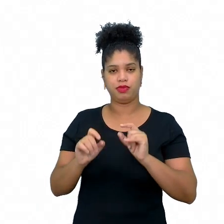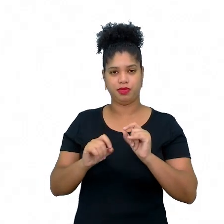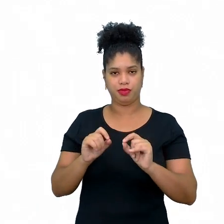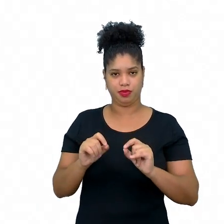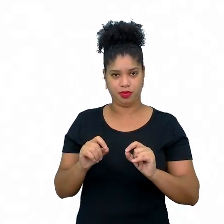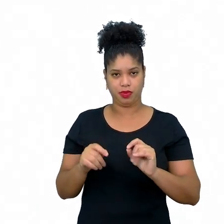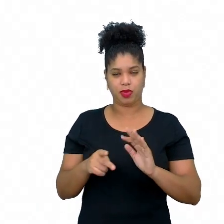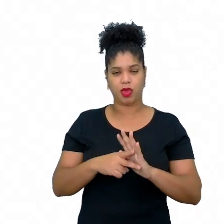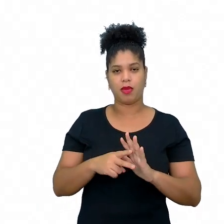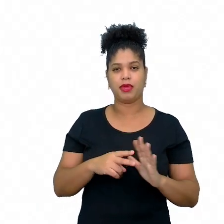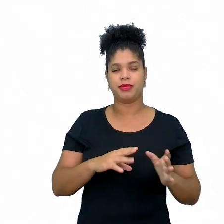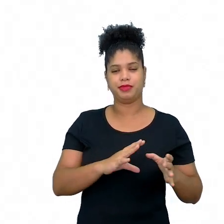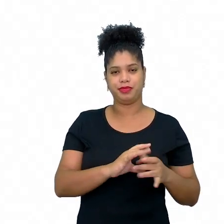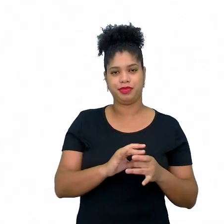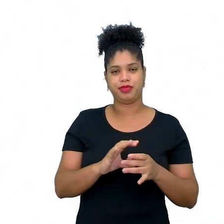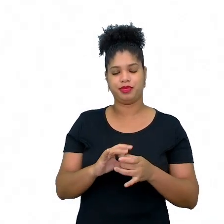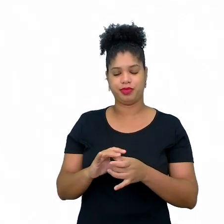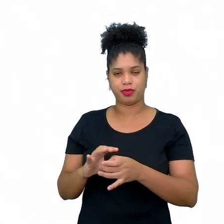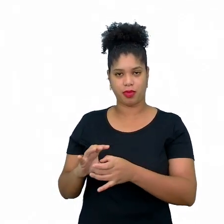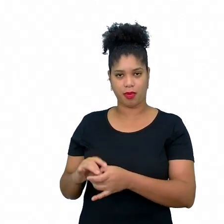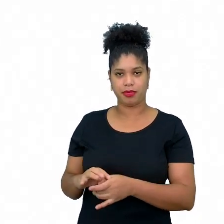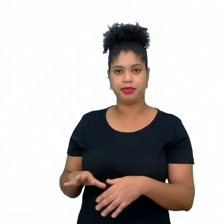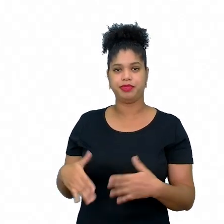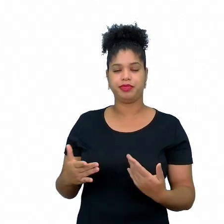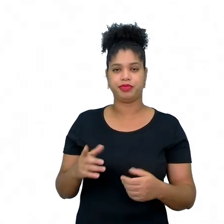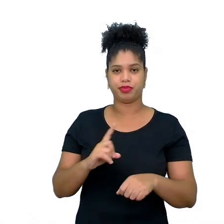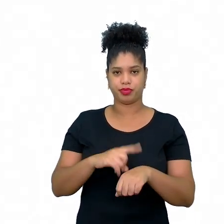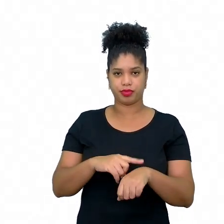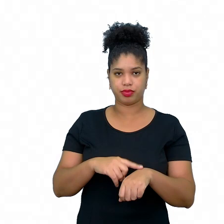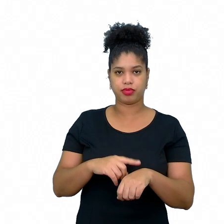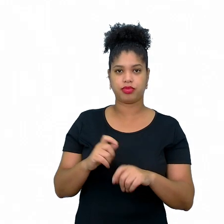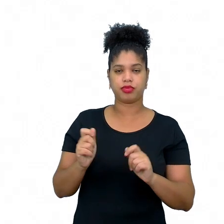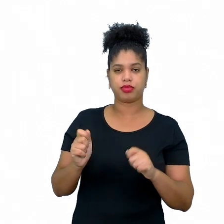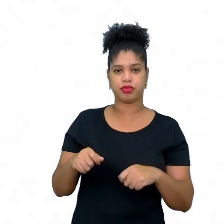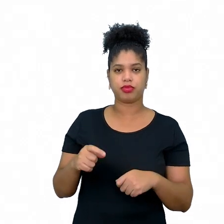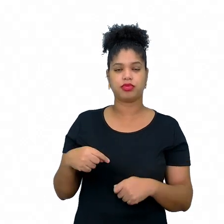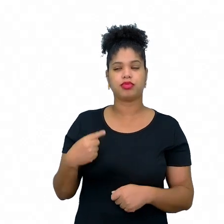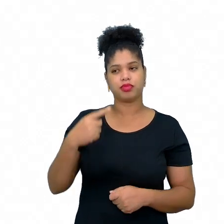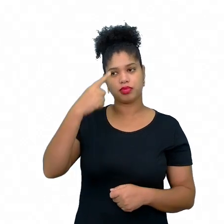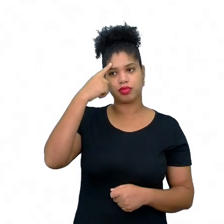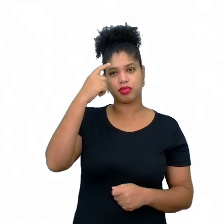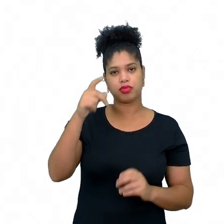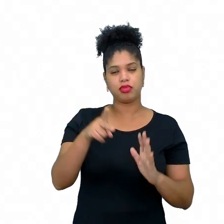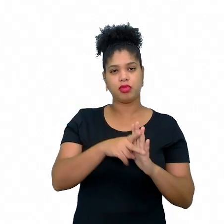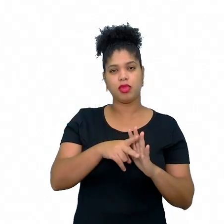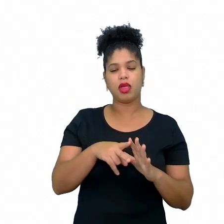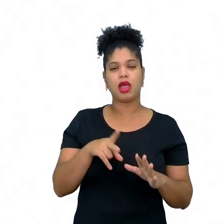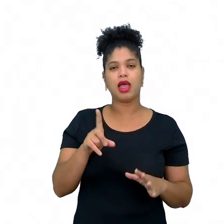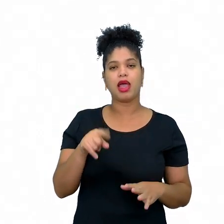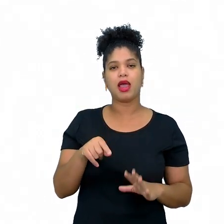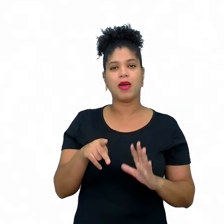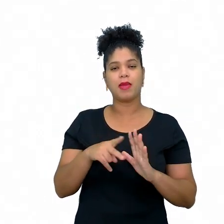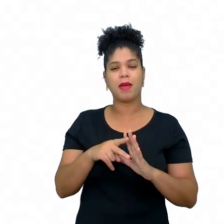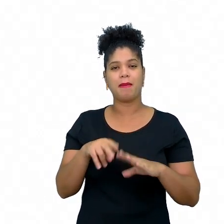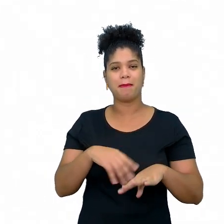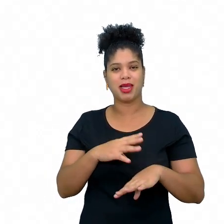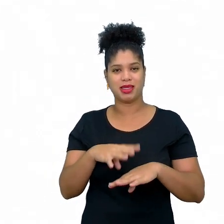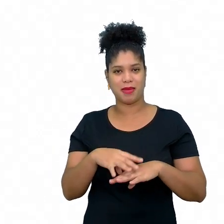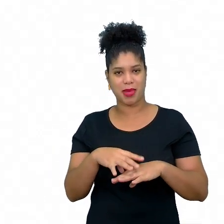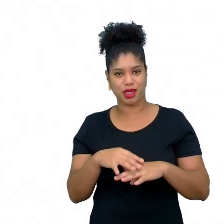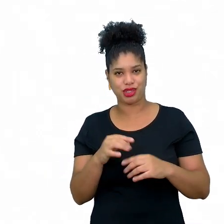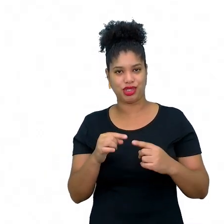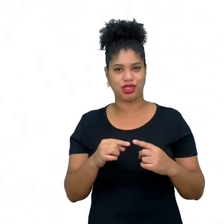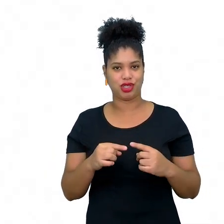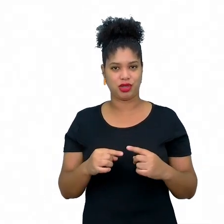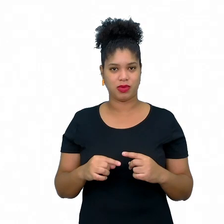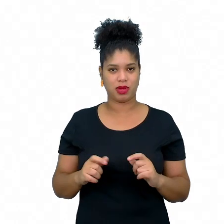né, desse conjunto. E nesse momento nós podemos trazer aqui essa ideia da modelagem matemática, como